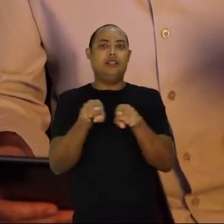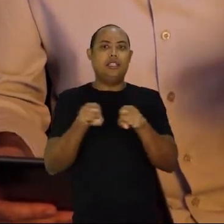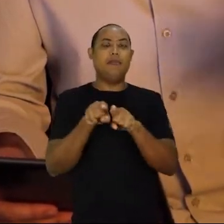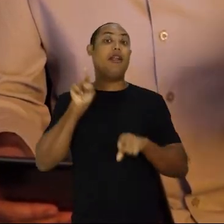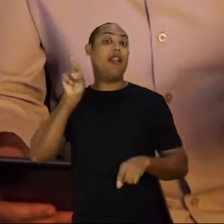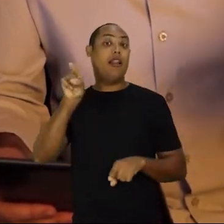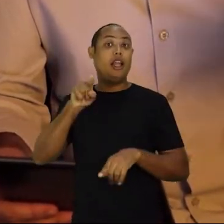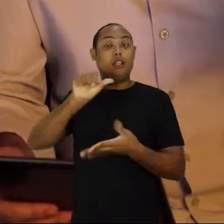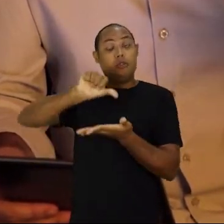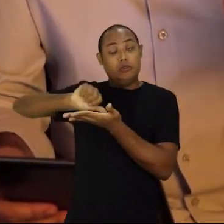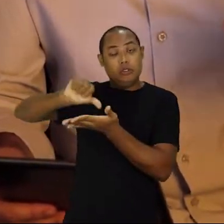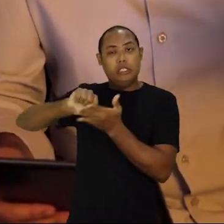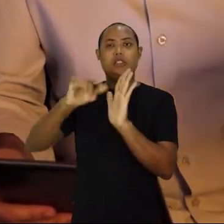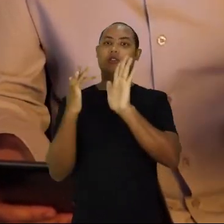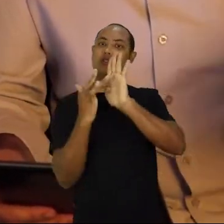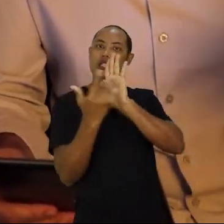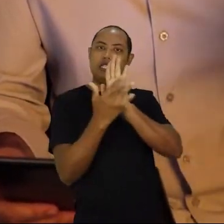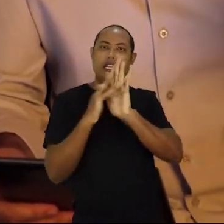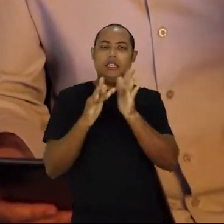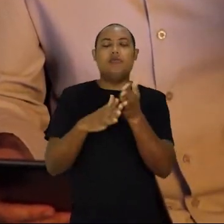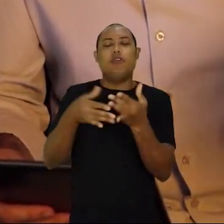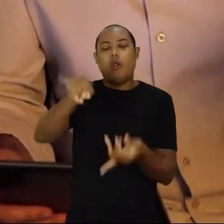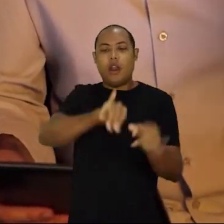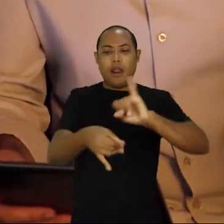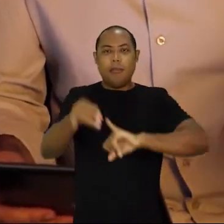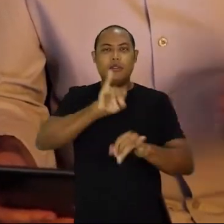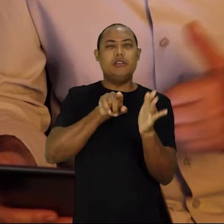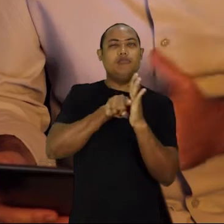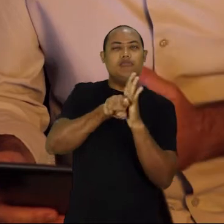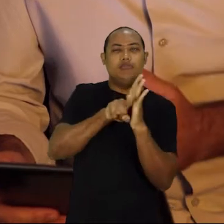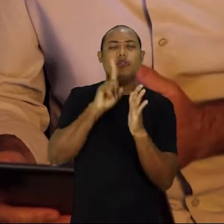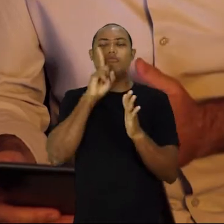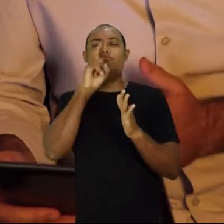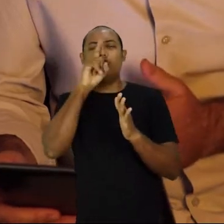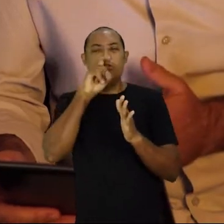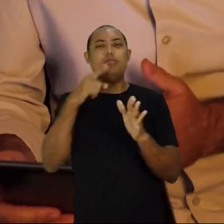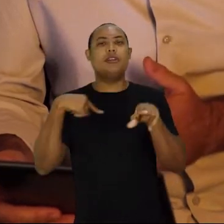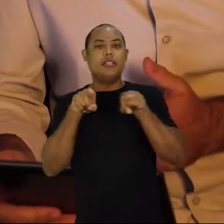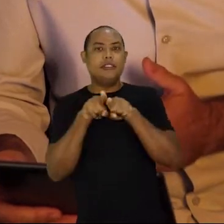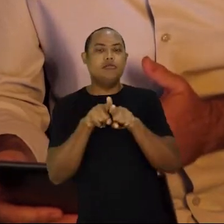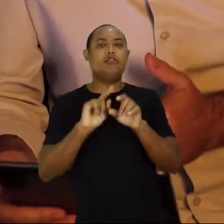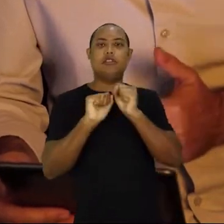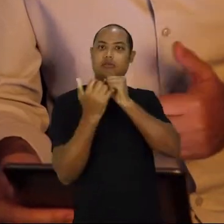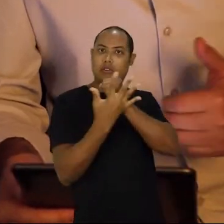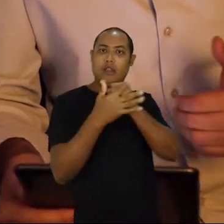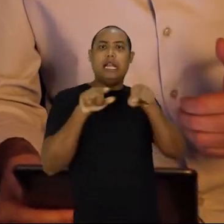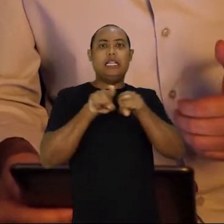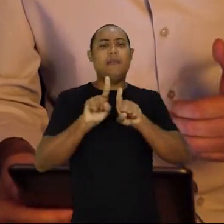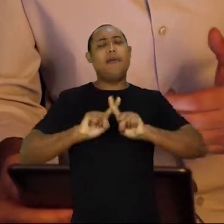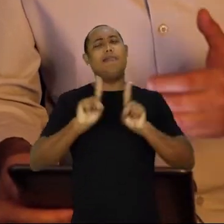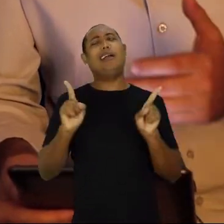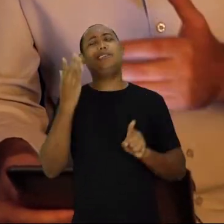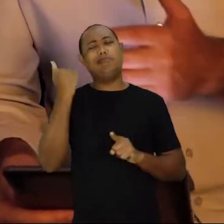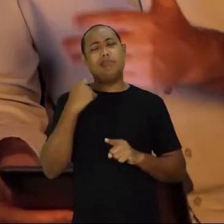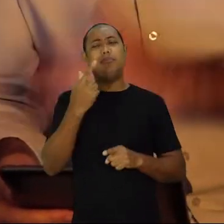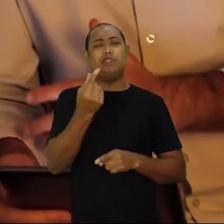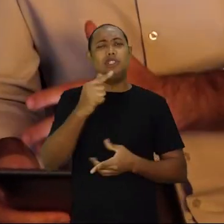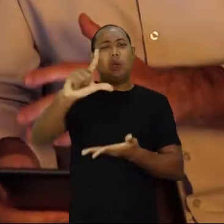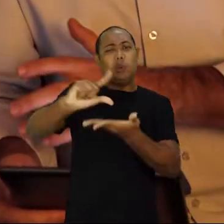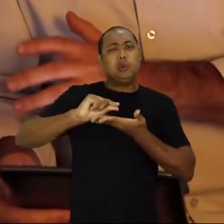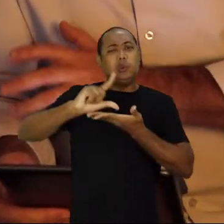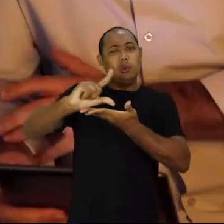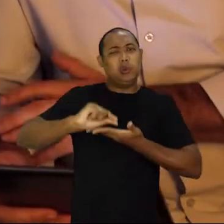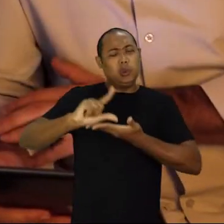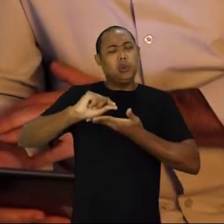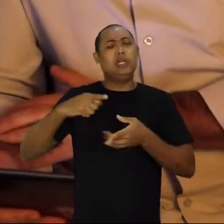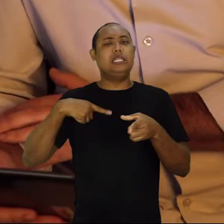Implantamos no CCS um laboratório de testagem molecular da Covid e, apesar